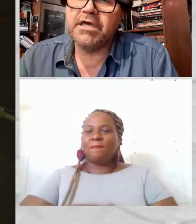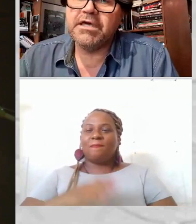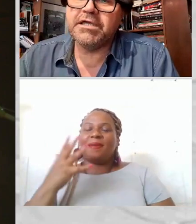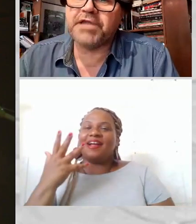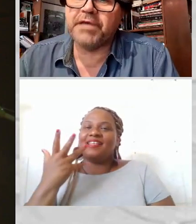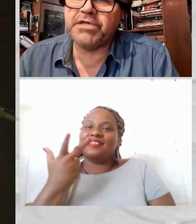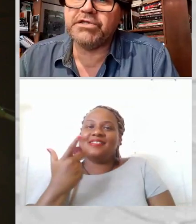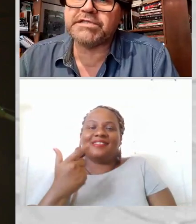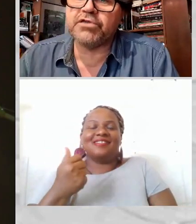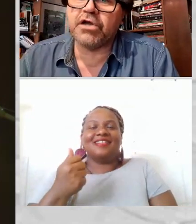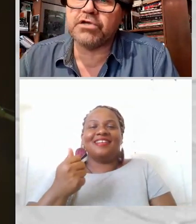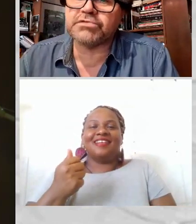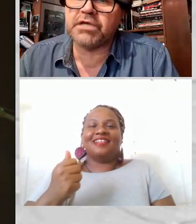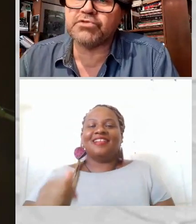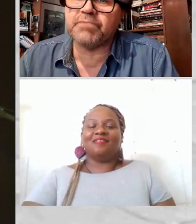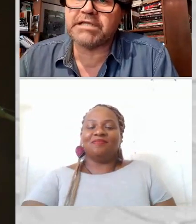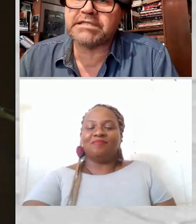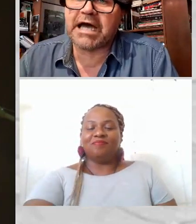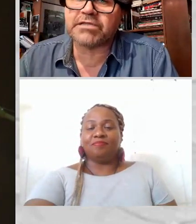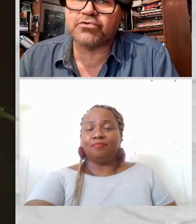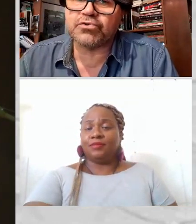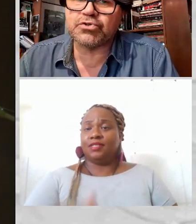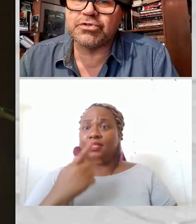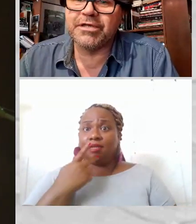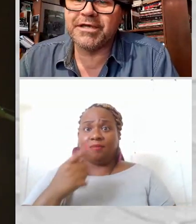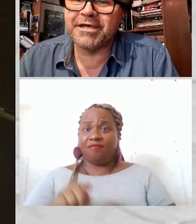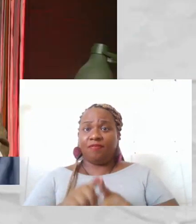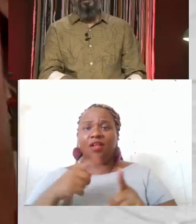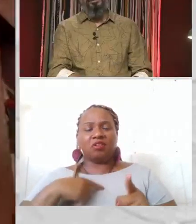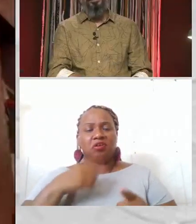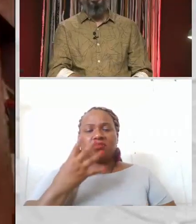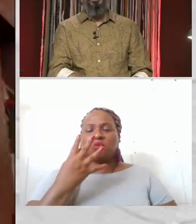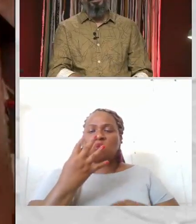Lázaro, e também dizer, nós não temos mandatos.